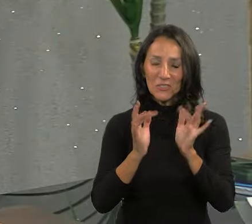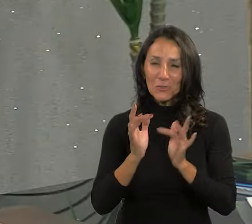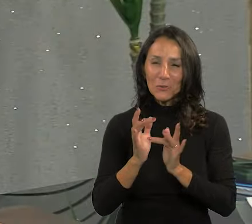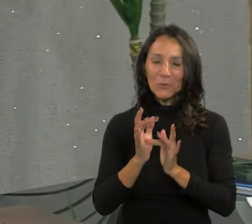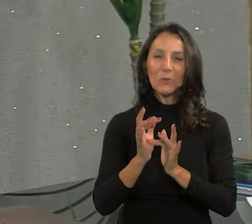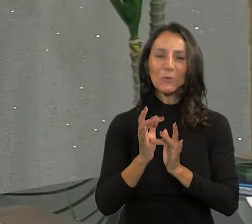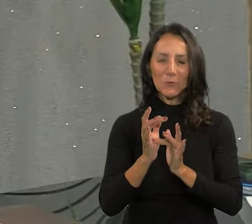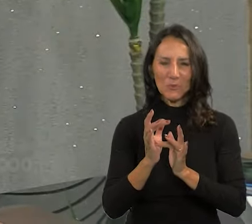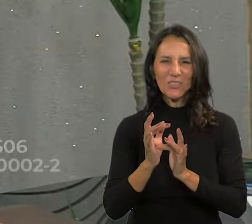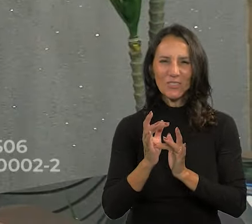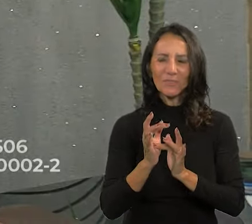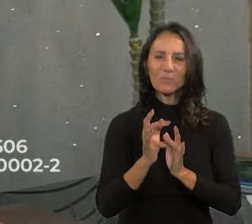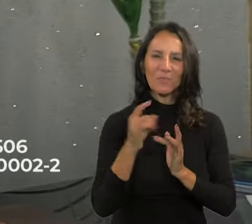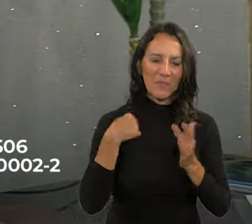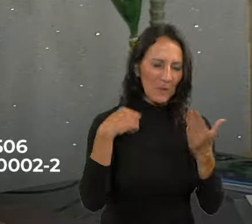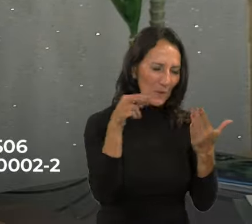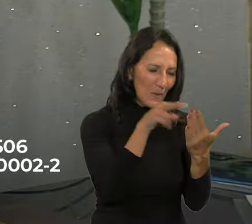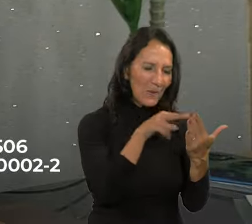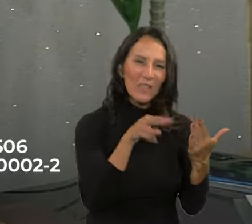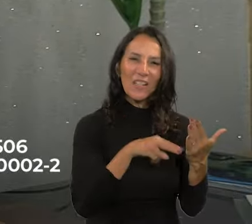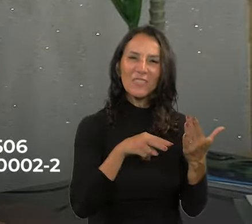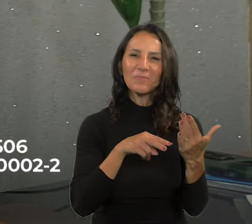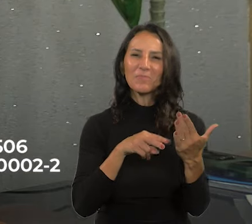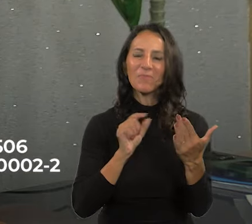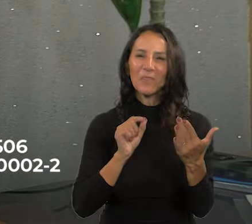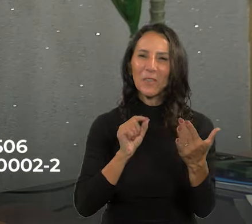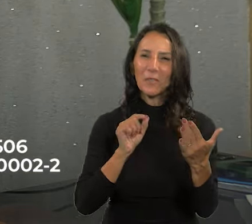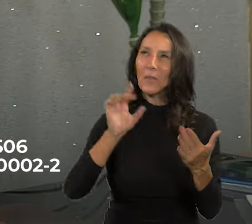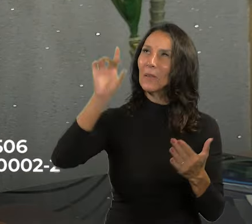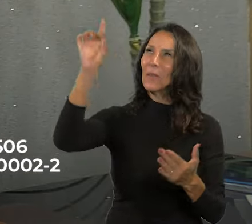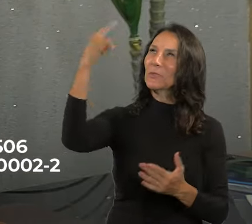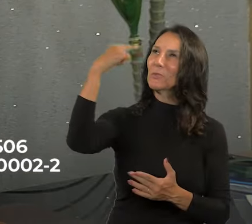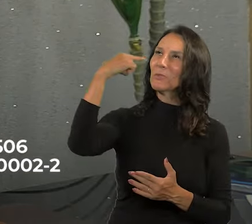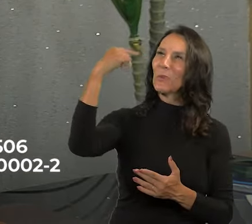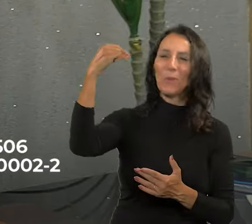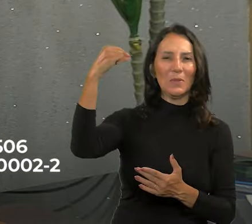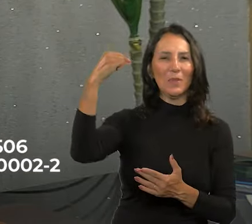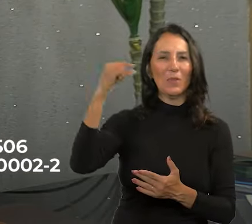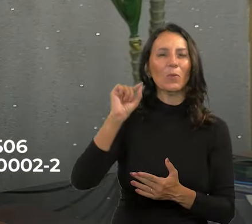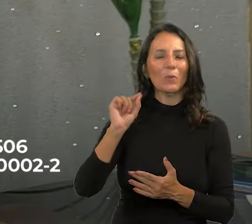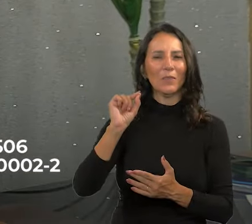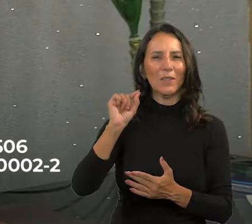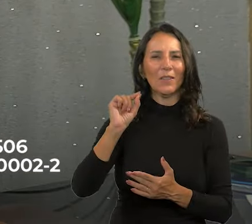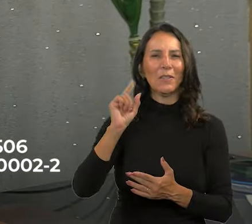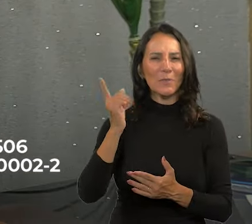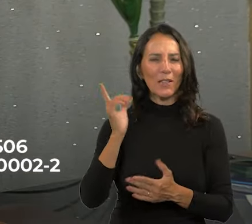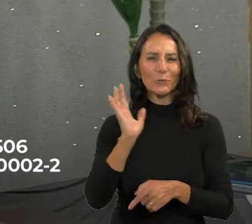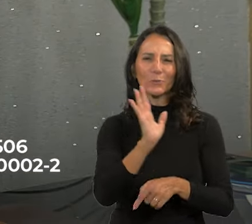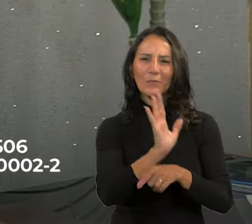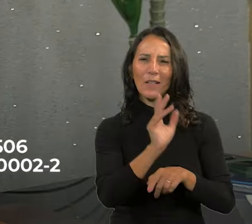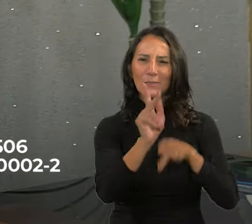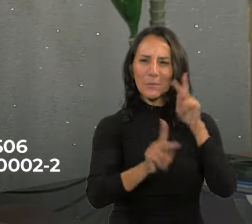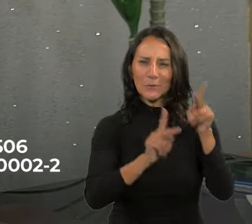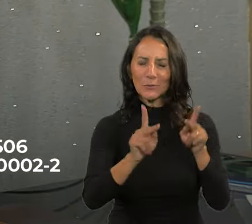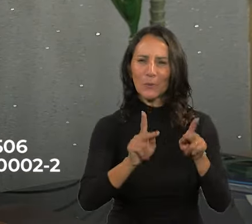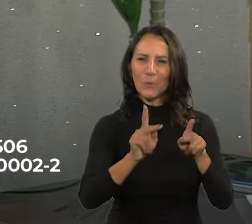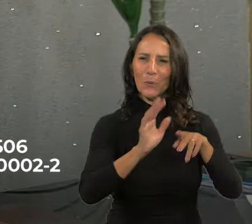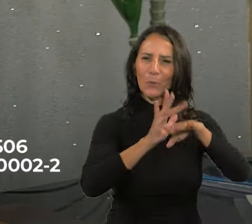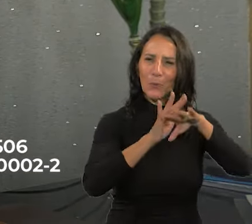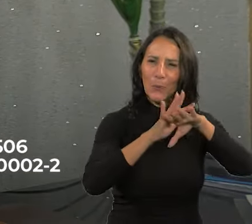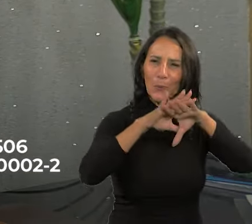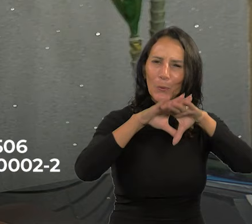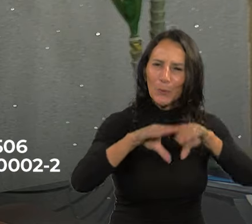ele mandou para tirar as enfermidades das pessoas que precisavam de libertação,